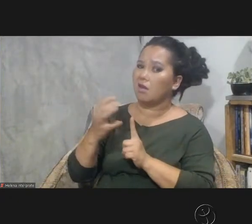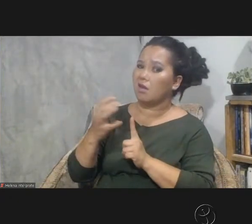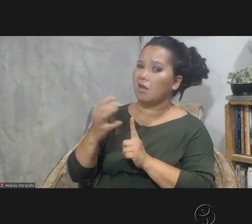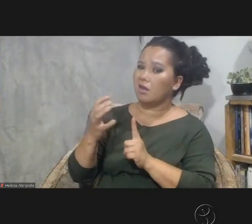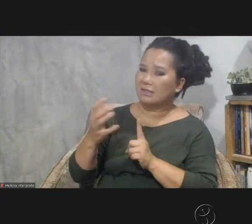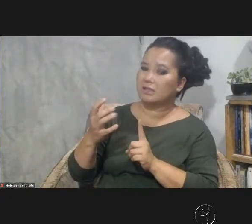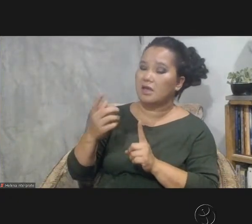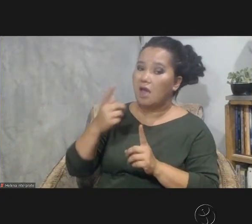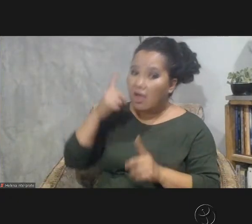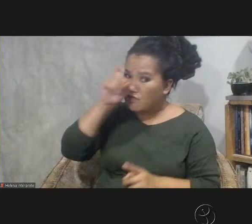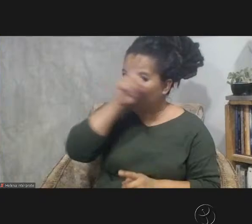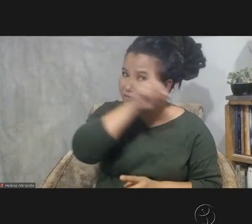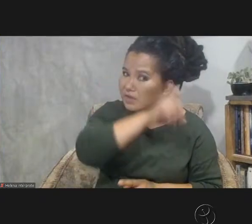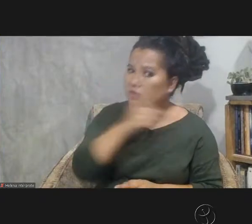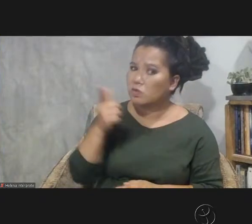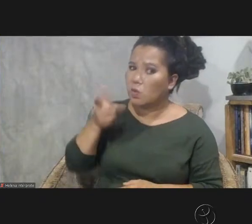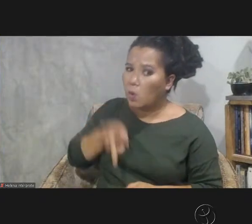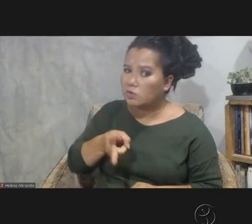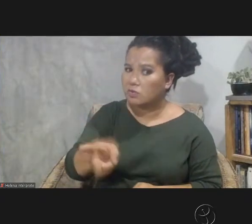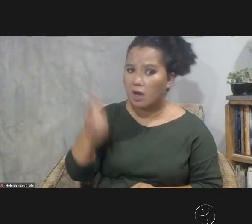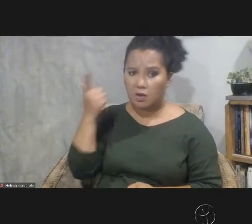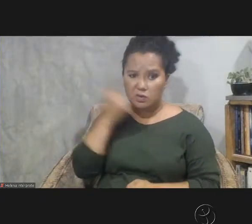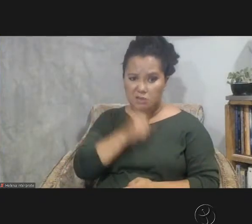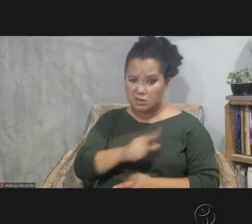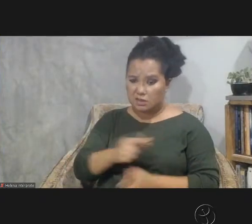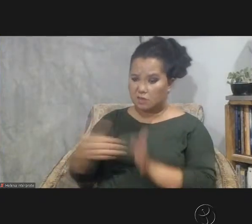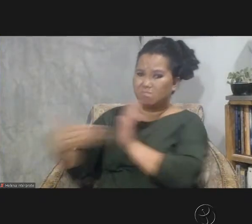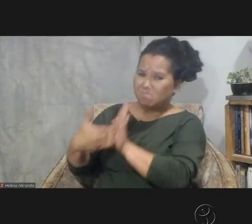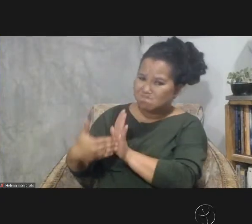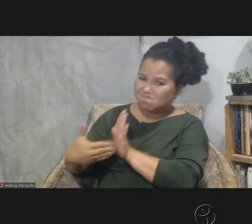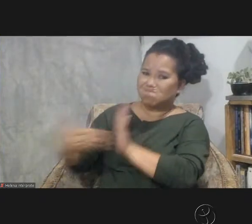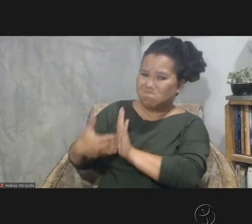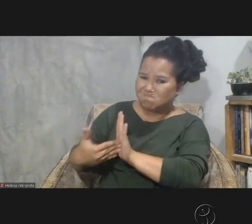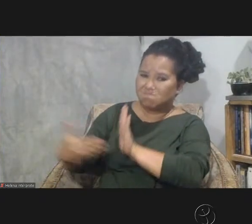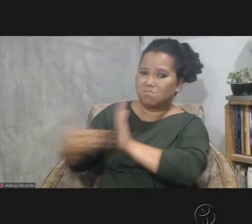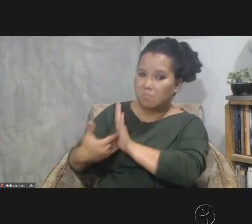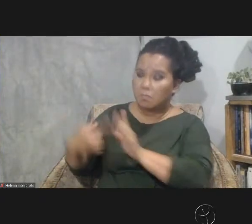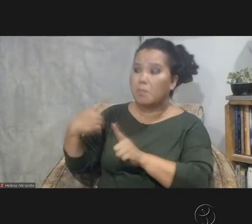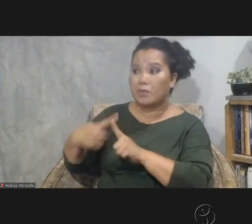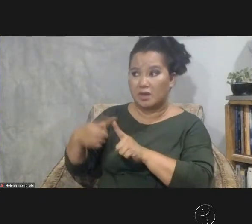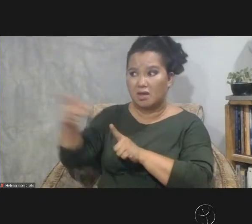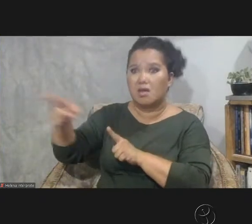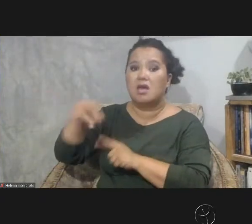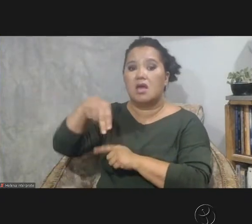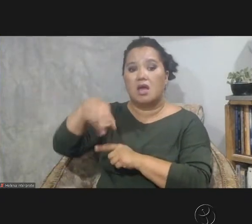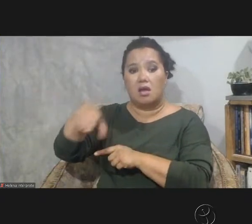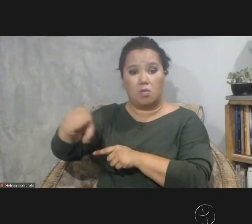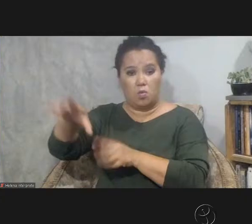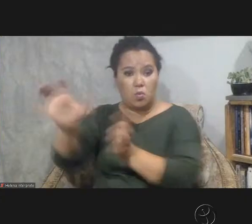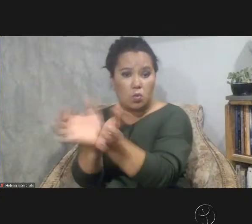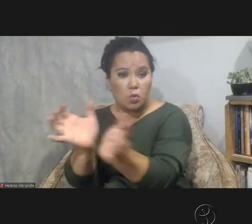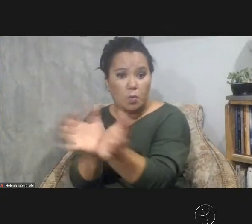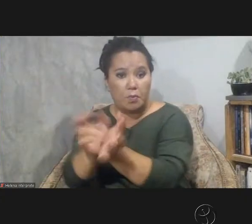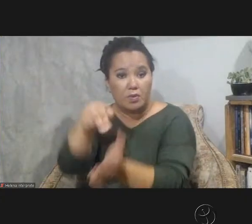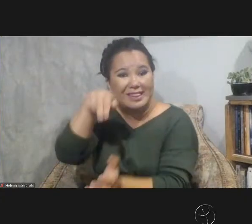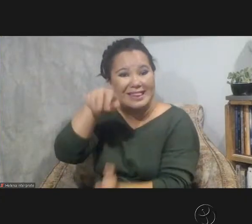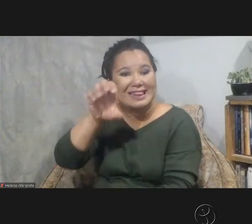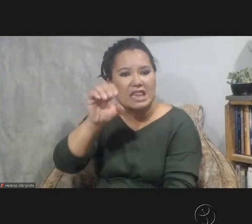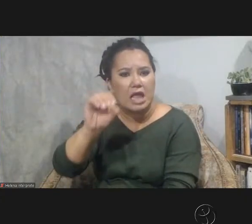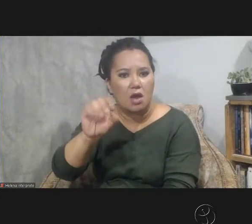resistir a esse compressor neoliberal. Então,